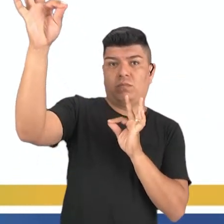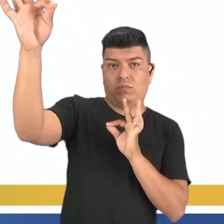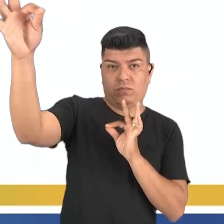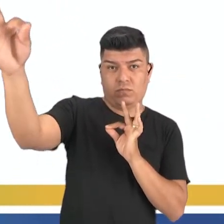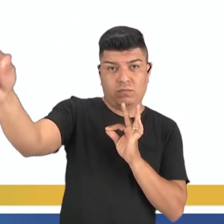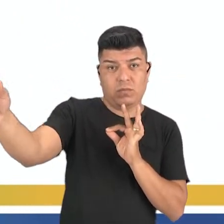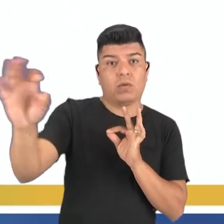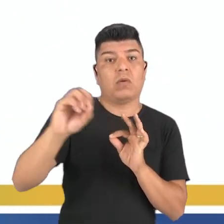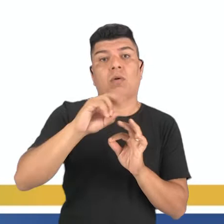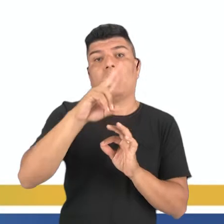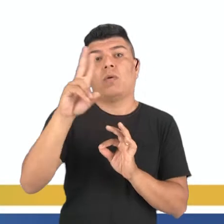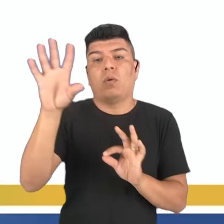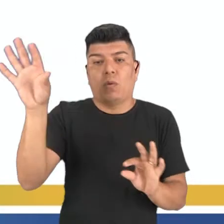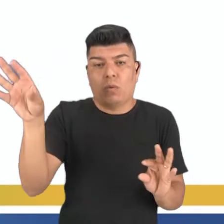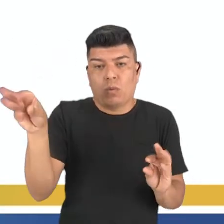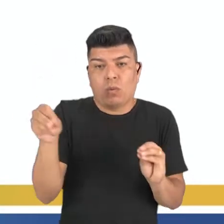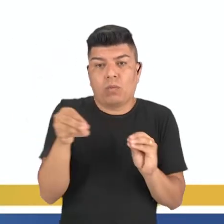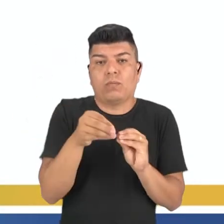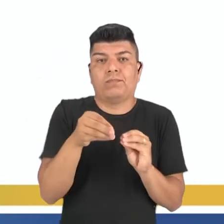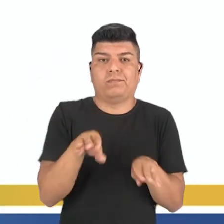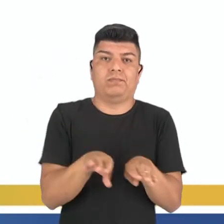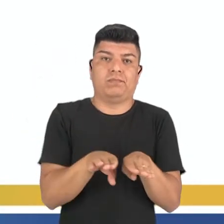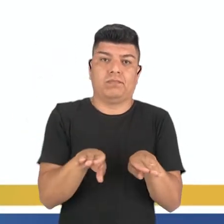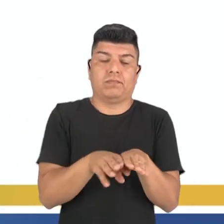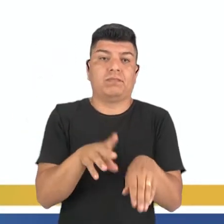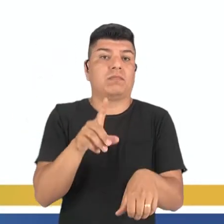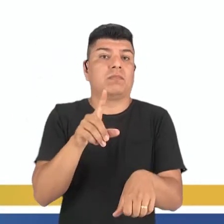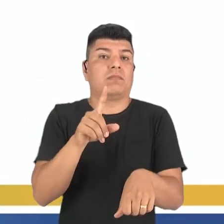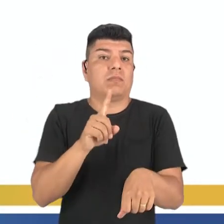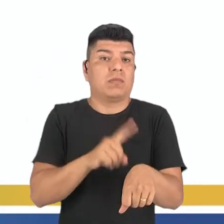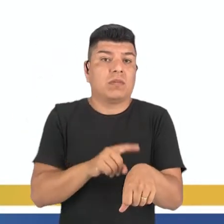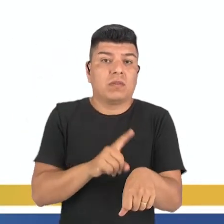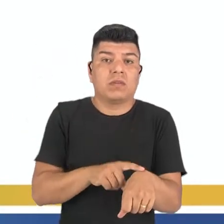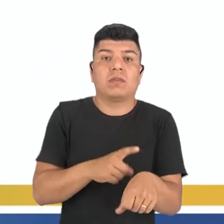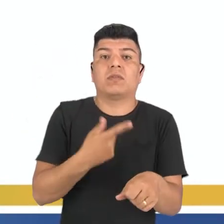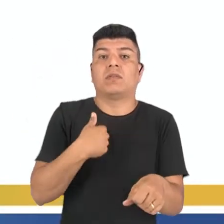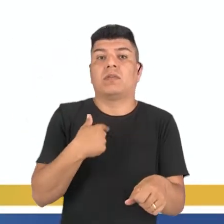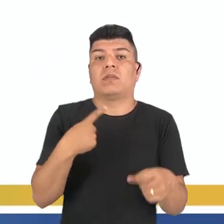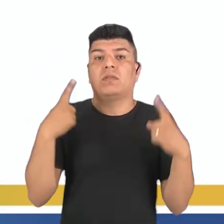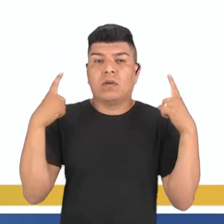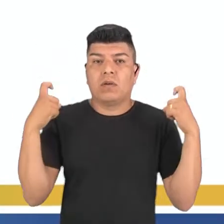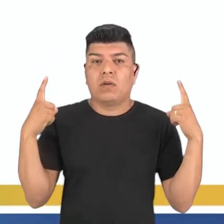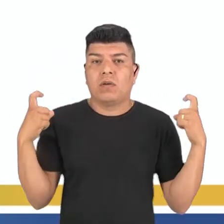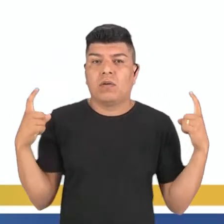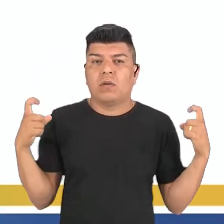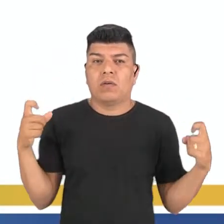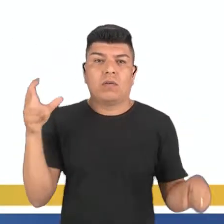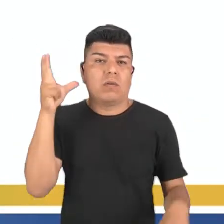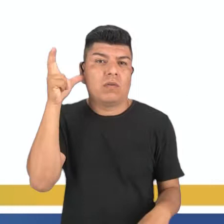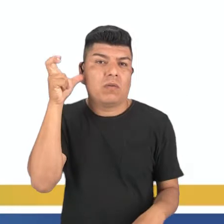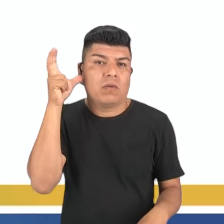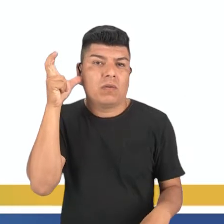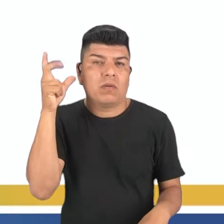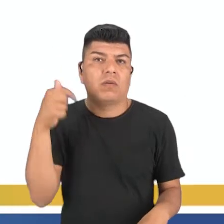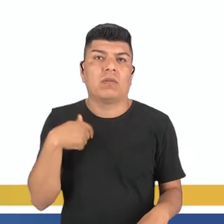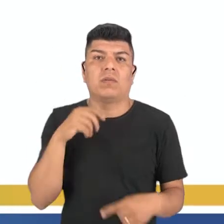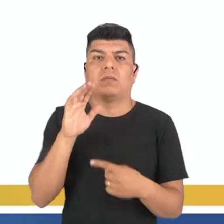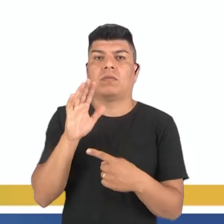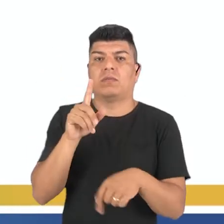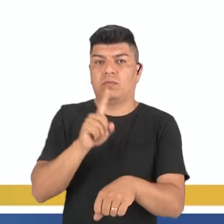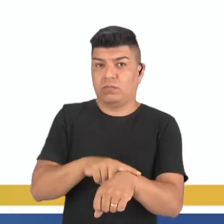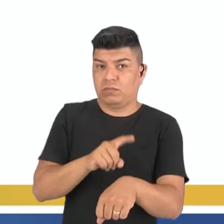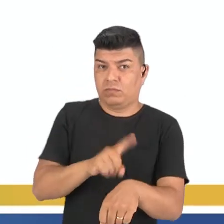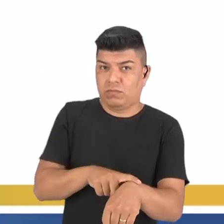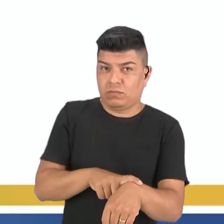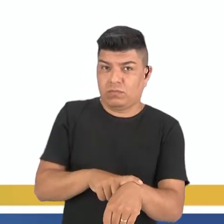longos e sons curtos. É o tempo que o som permanece em nossos ouvidos, isto é, representa o tempo